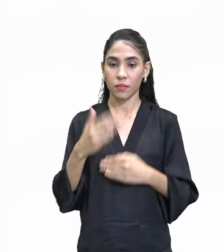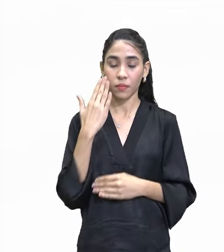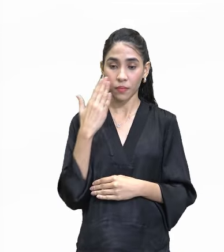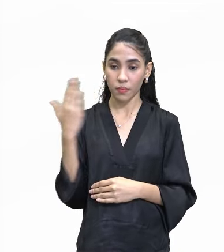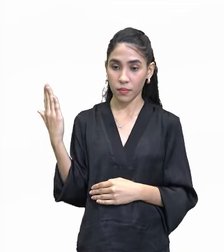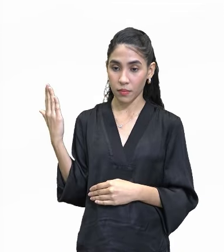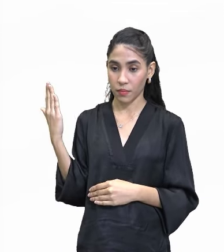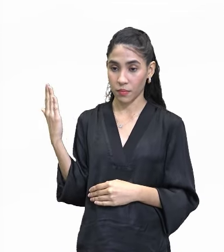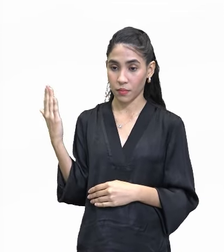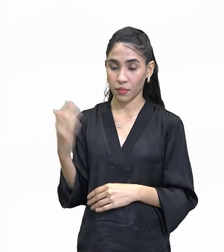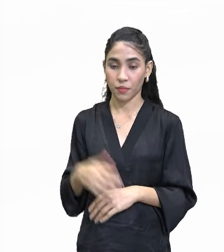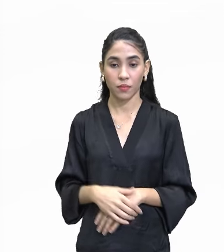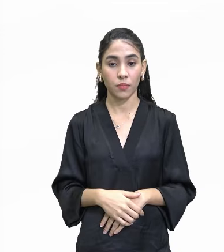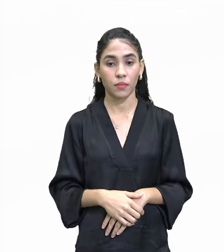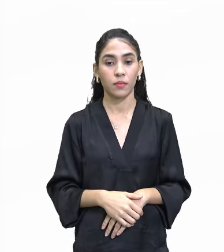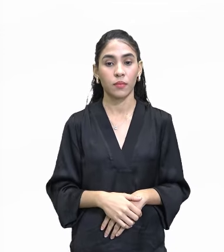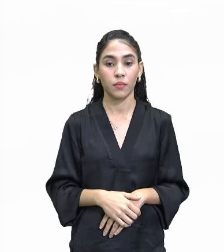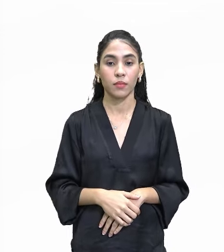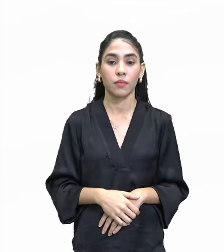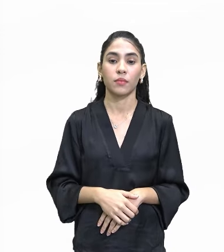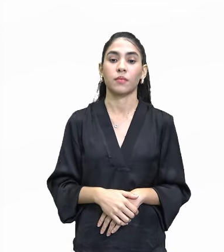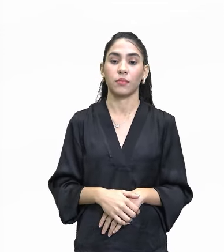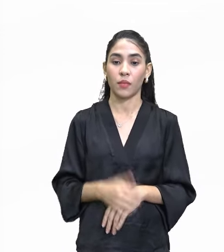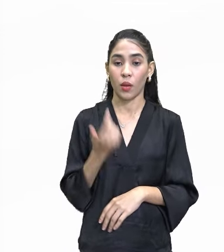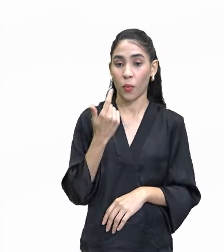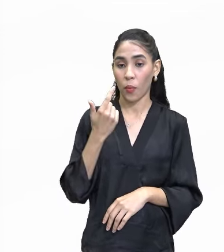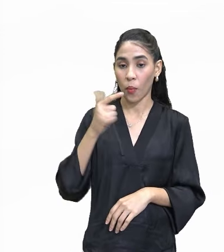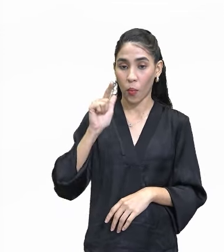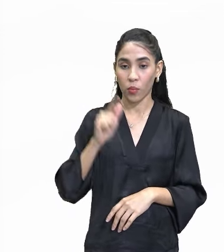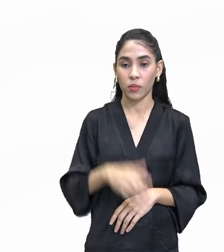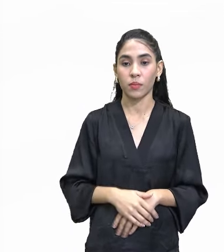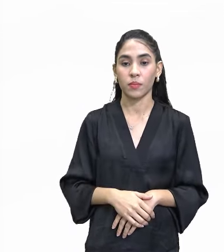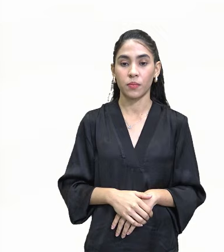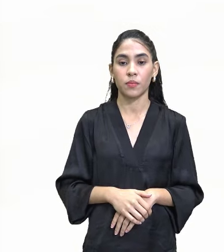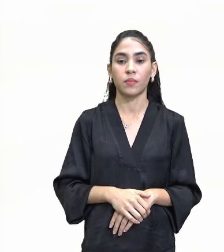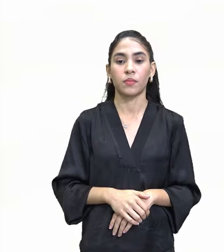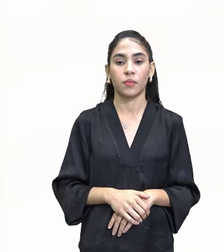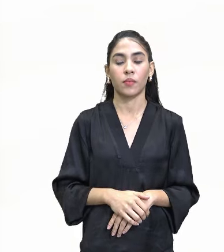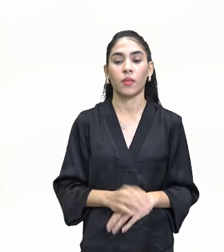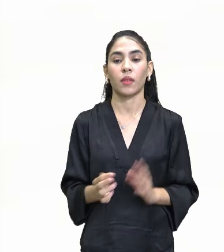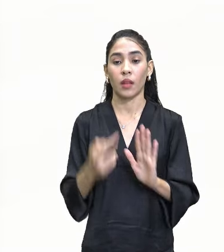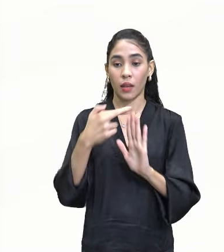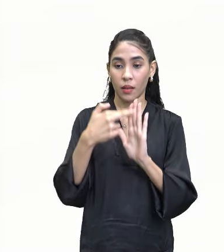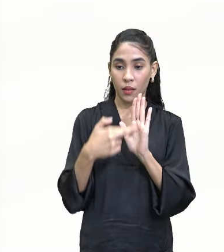cartela. Observe, então, que a outra forma é o termo